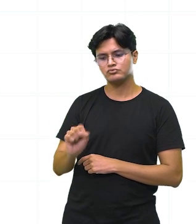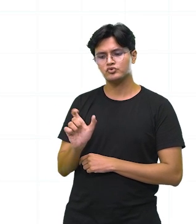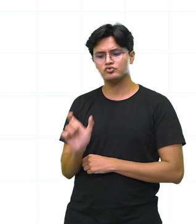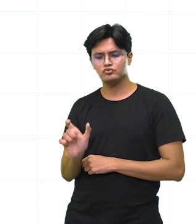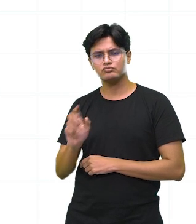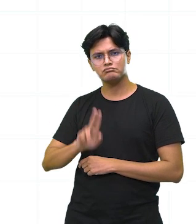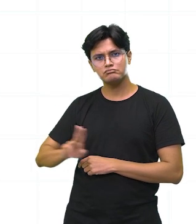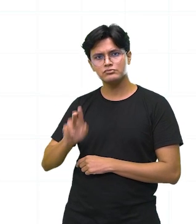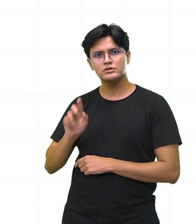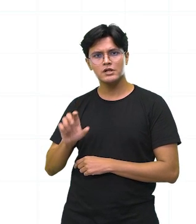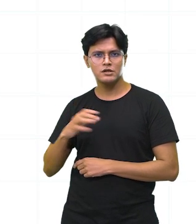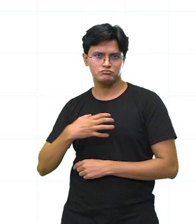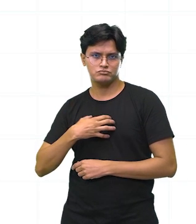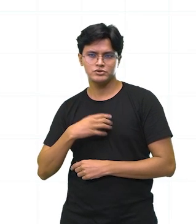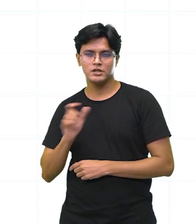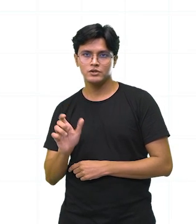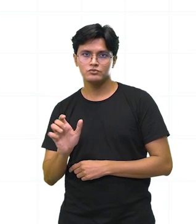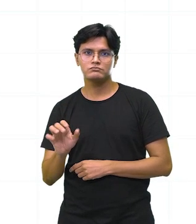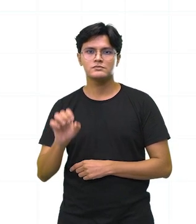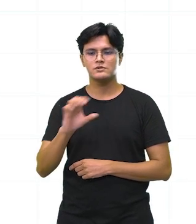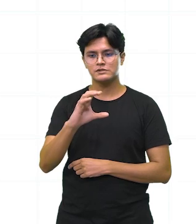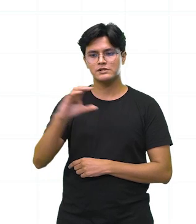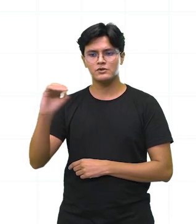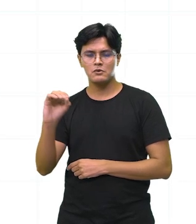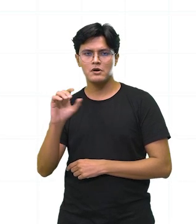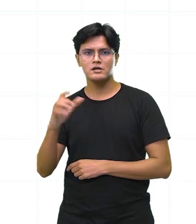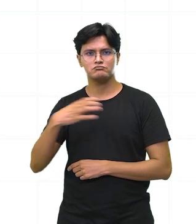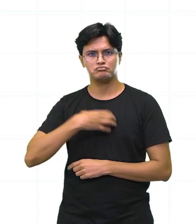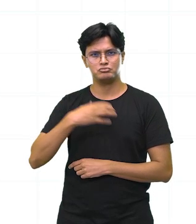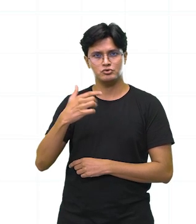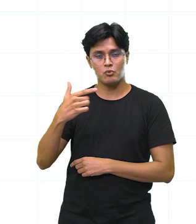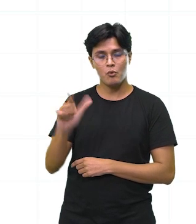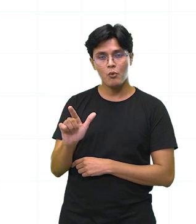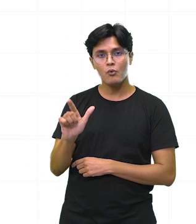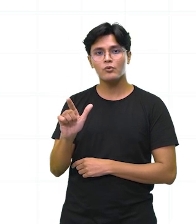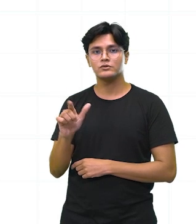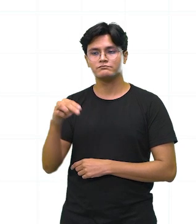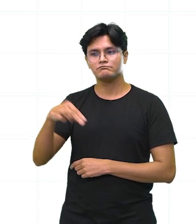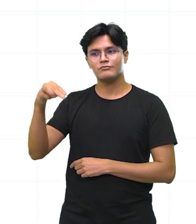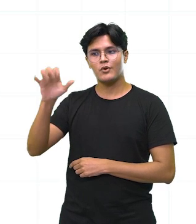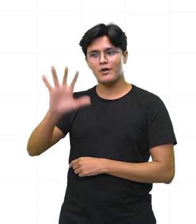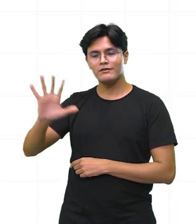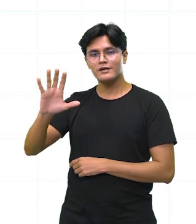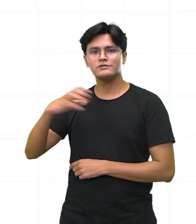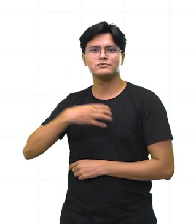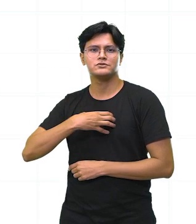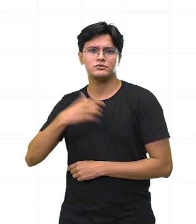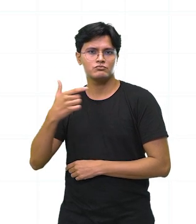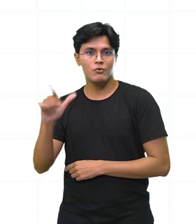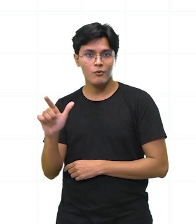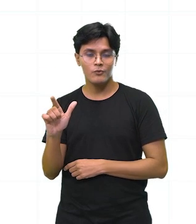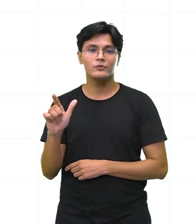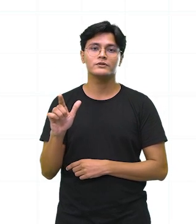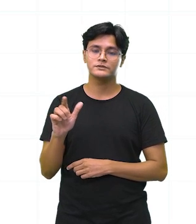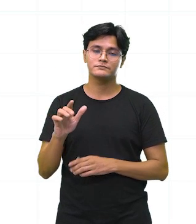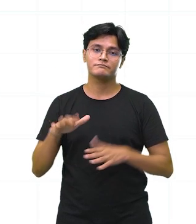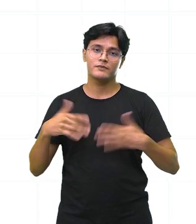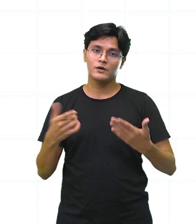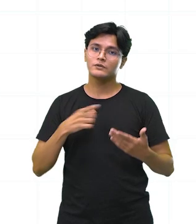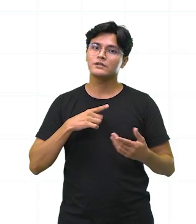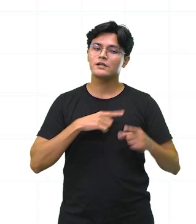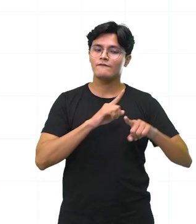centro-oeste de outra forma no Nordeste de outra forma né temos Então essa variedade de de natureza